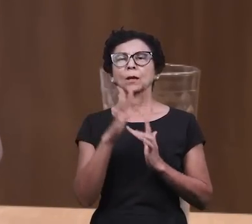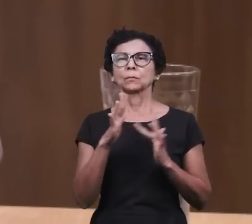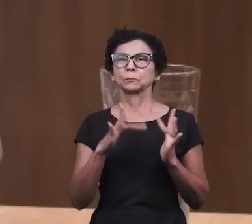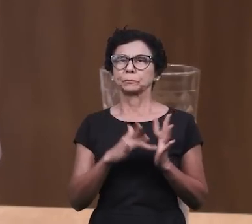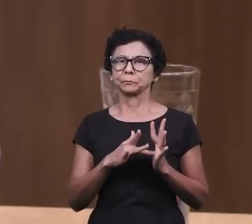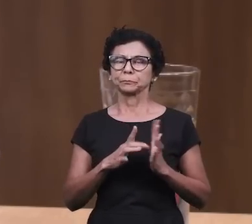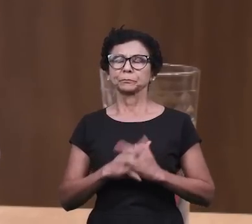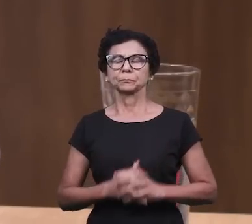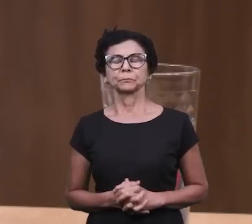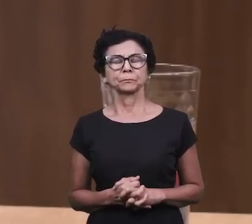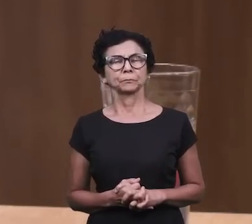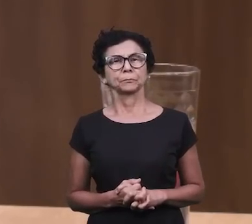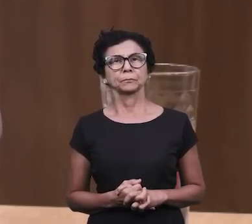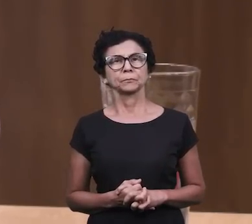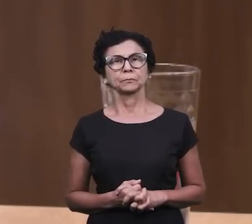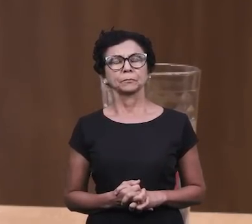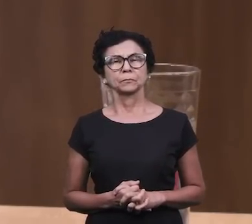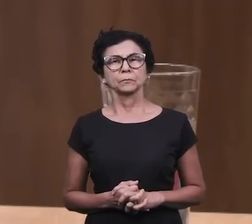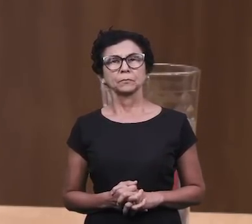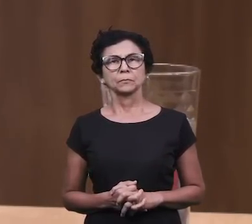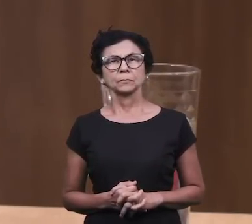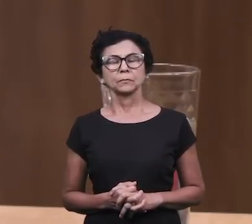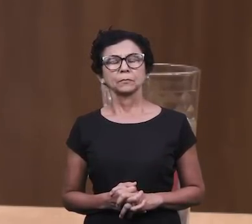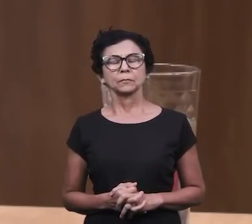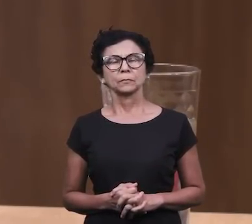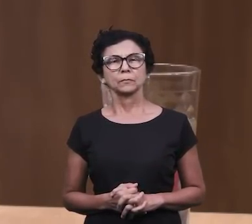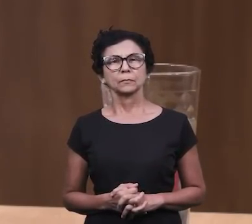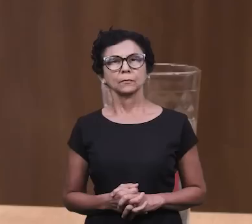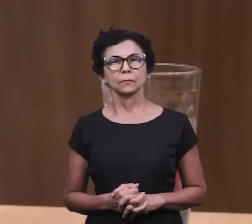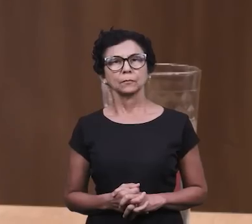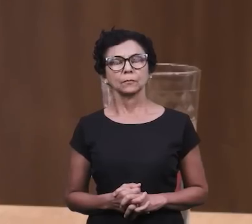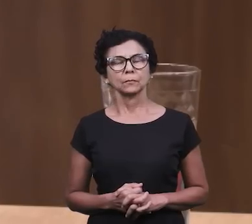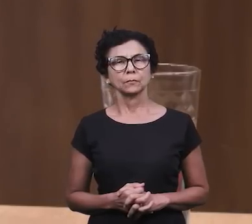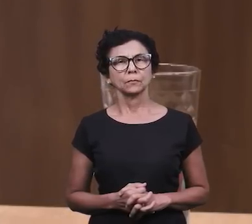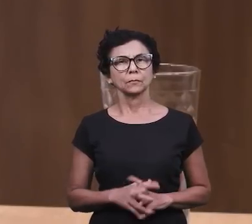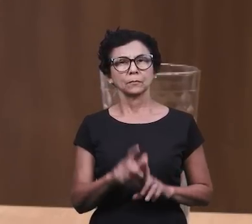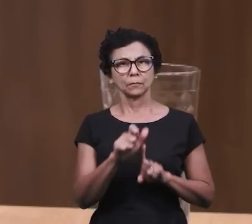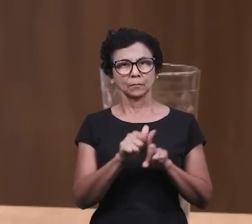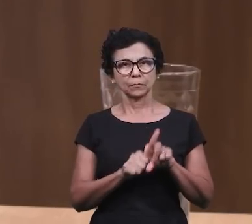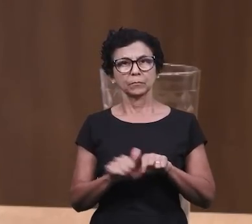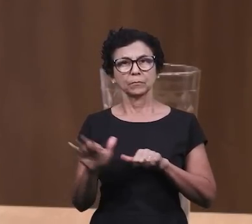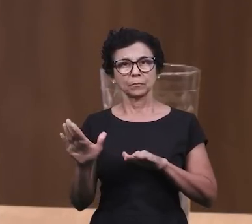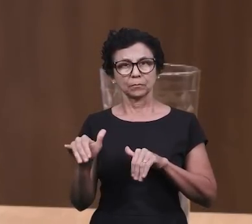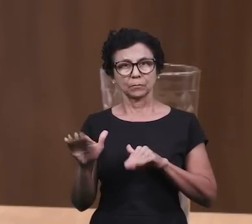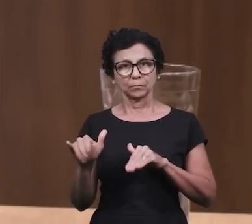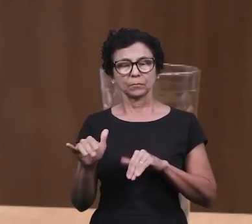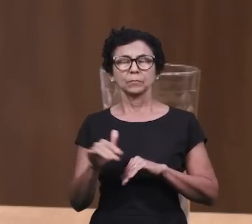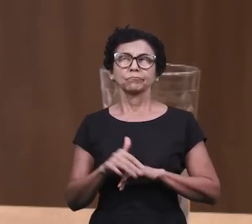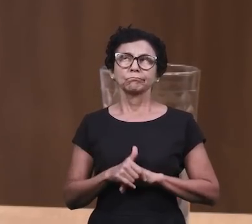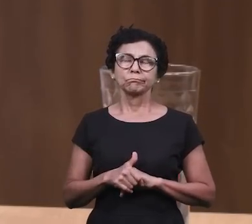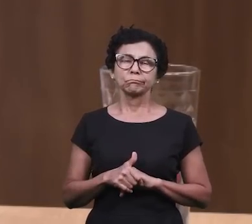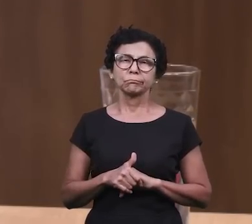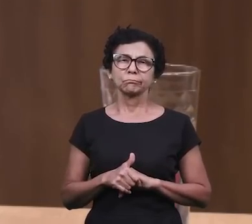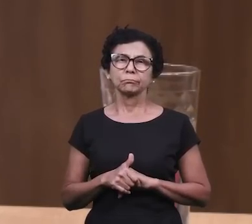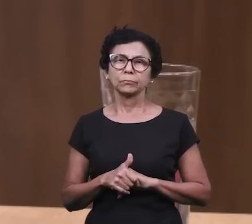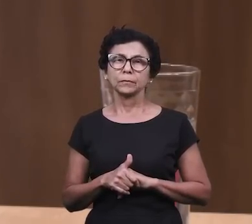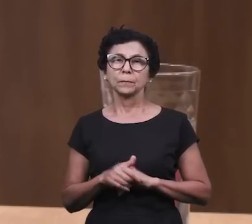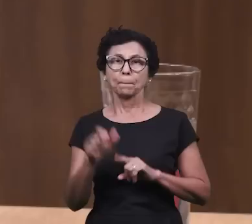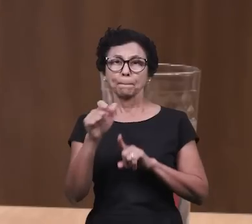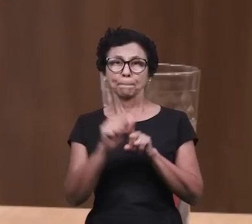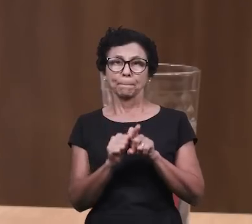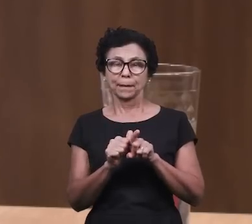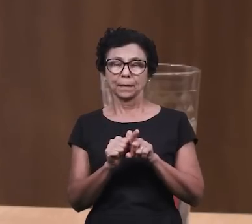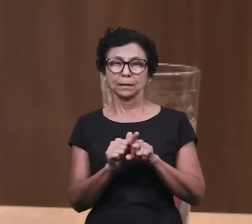a paz do Senhor. Nós vamos dar continuidade nesse mês de setembro, que é o mês da obra